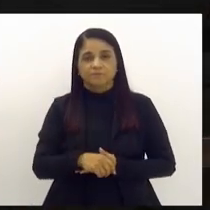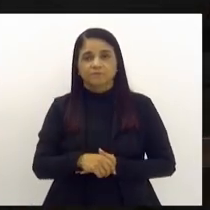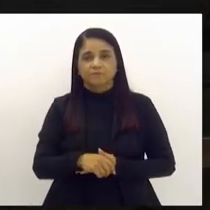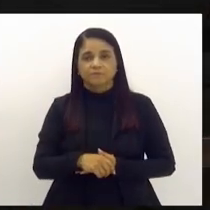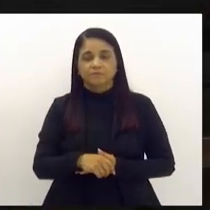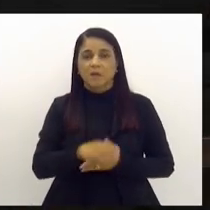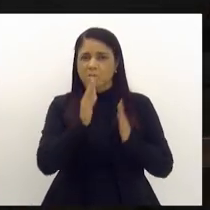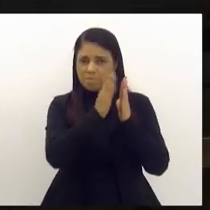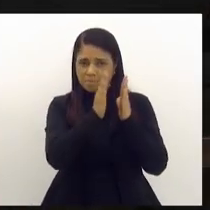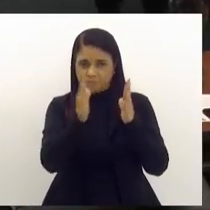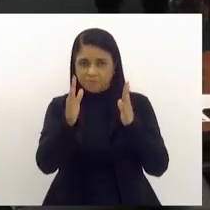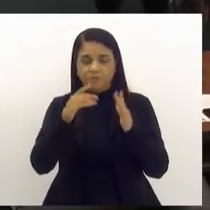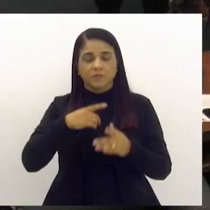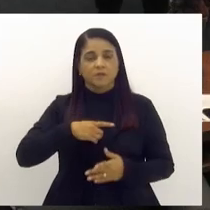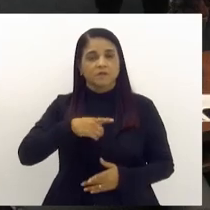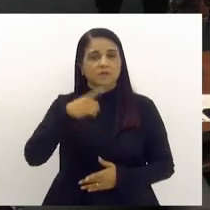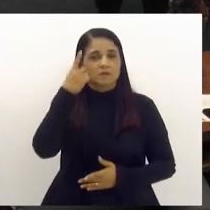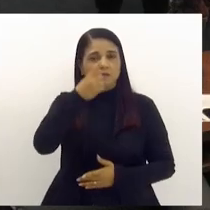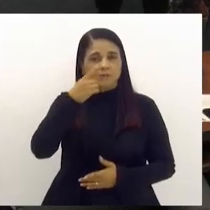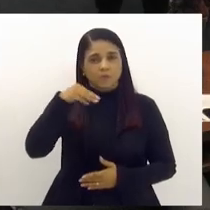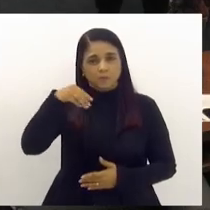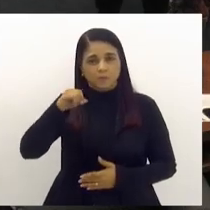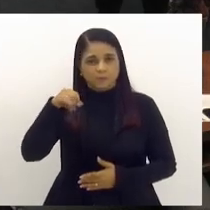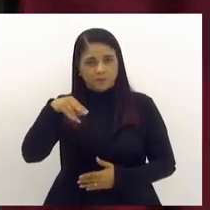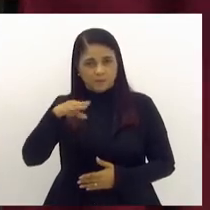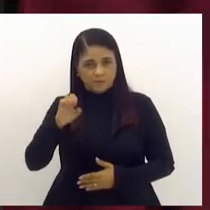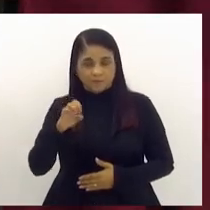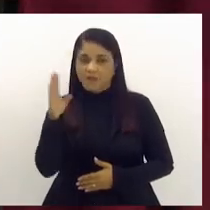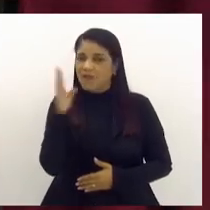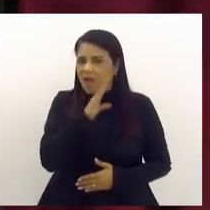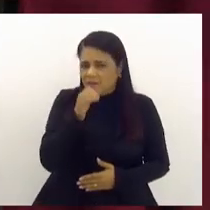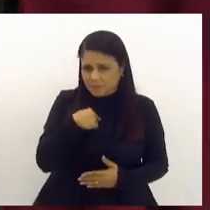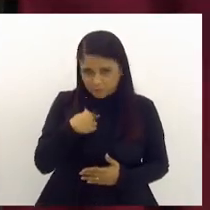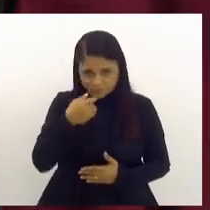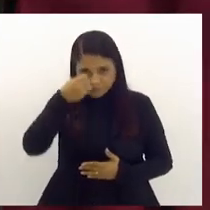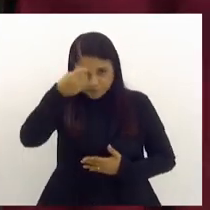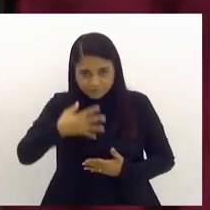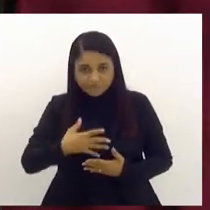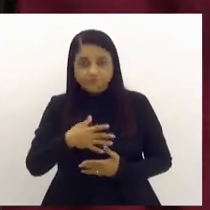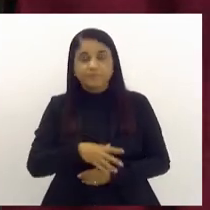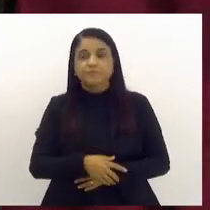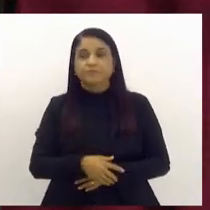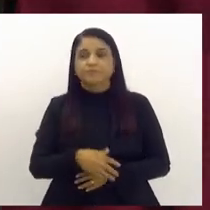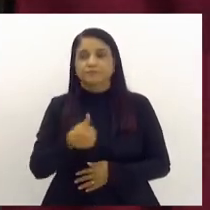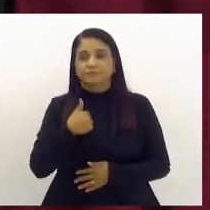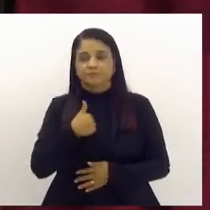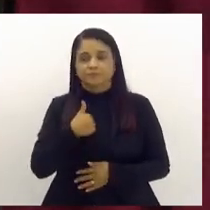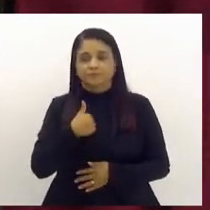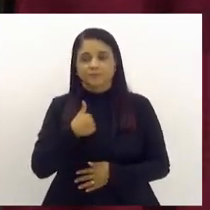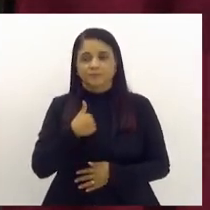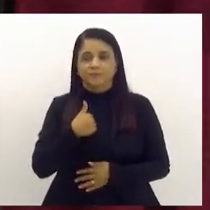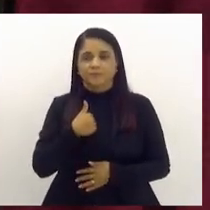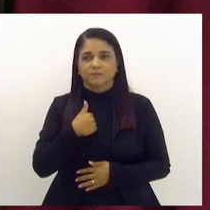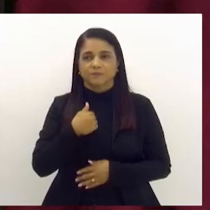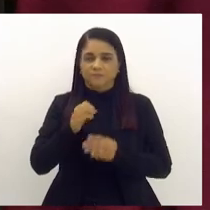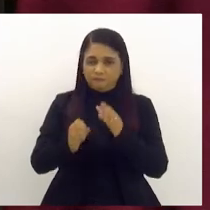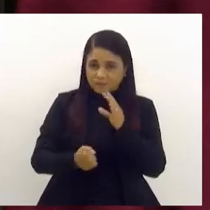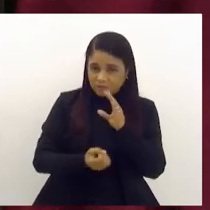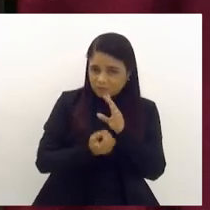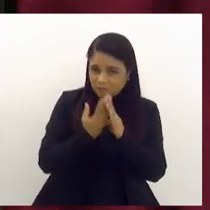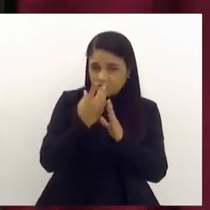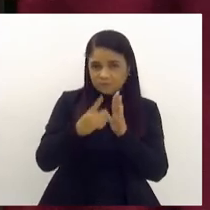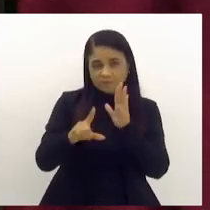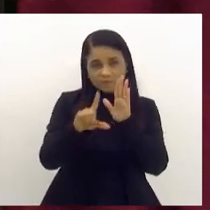Presidente, pela ordem, bem deputado rapidinho. Deputado Mink, por favor. É bem rápido. Bom, eu sou autor original